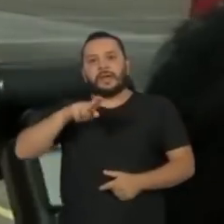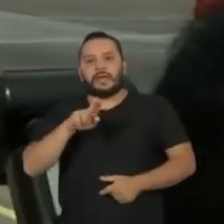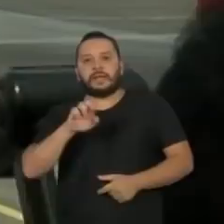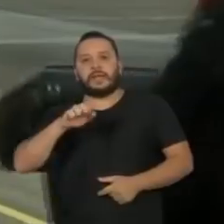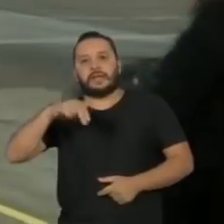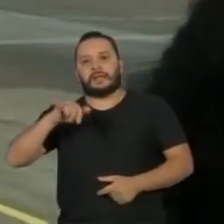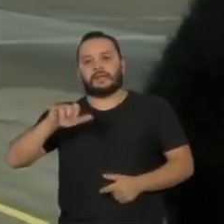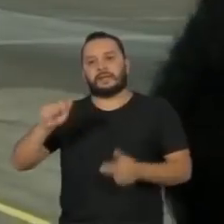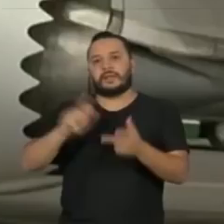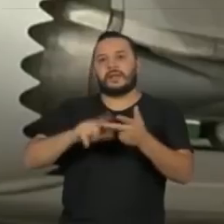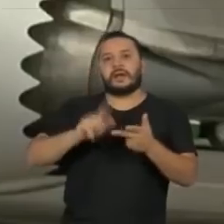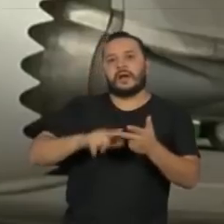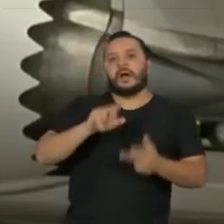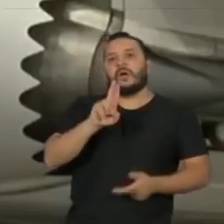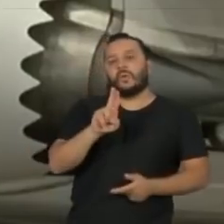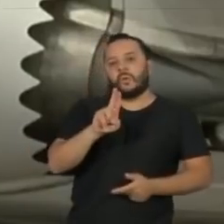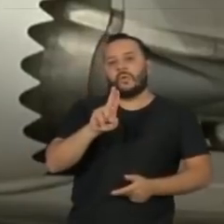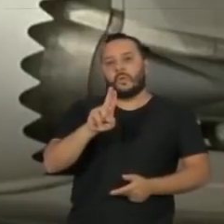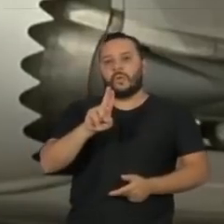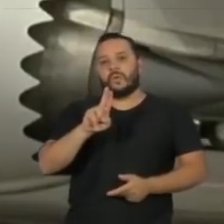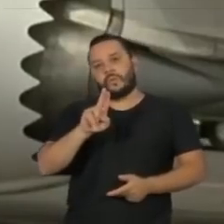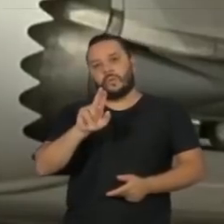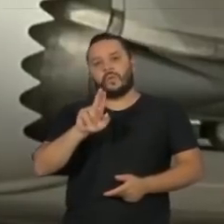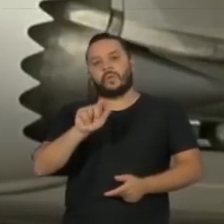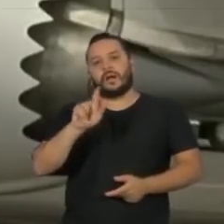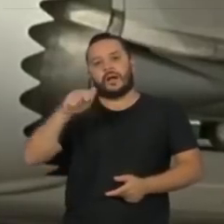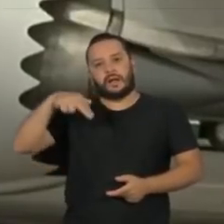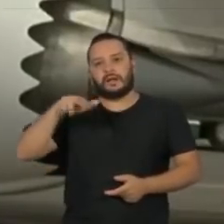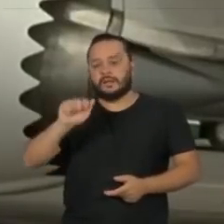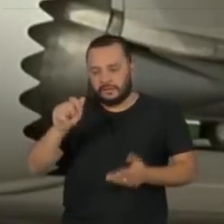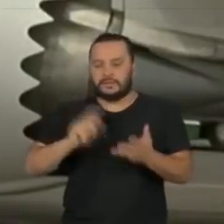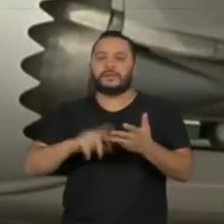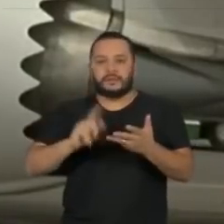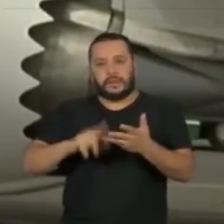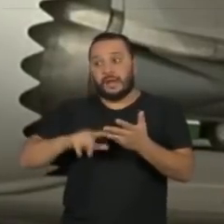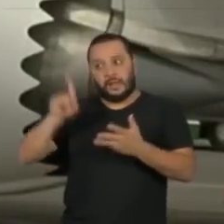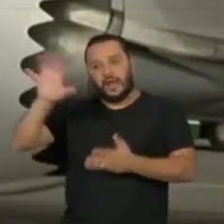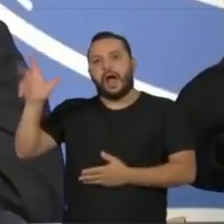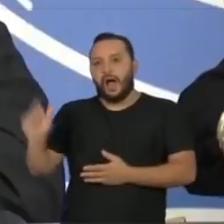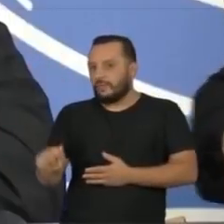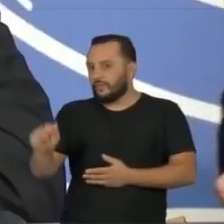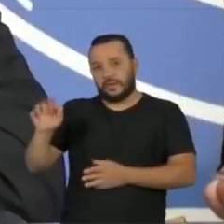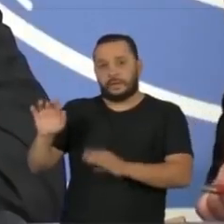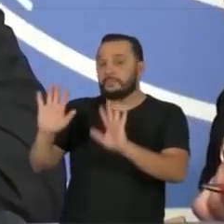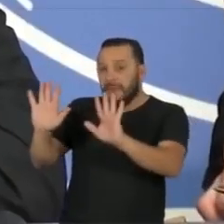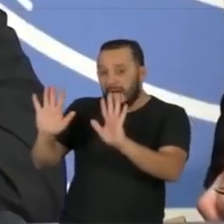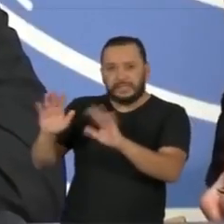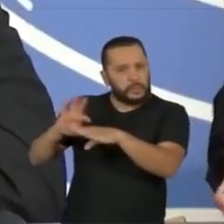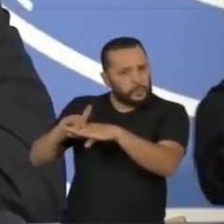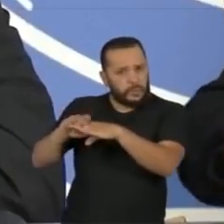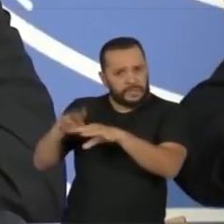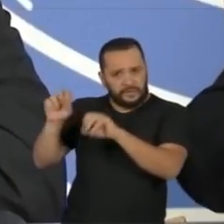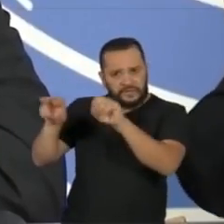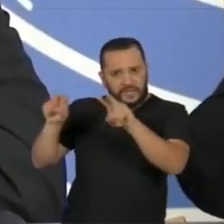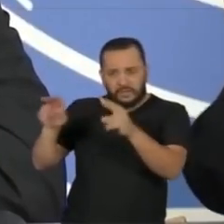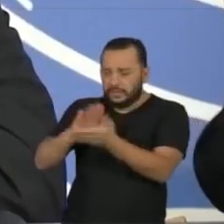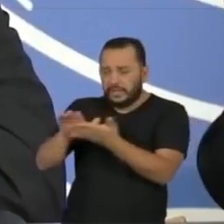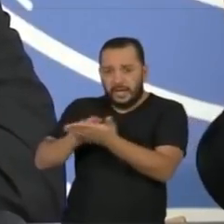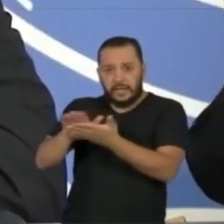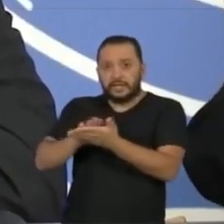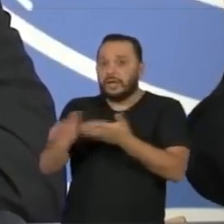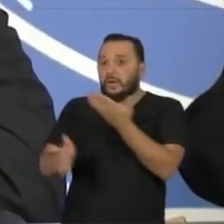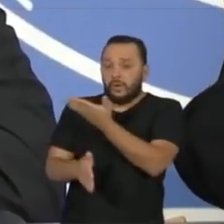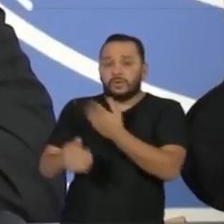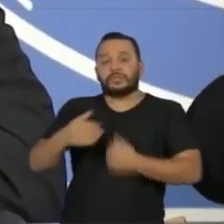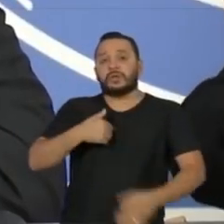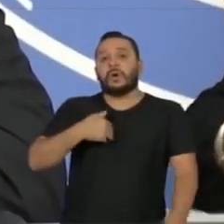no continente africano, onde não foi identificado nenhum caso do coronavírus. Hoje, o porta-voz da OMS,